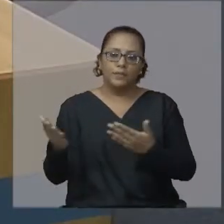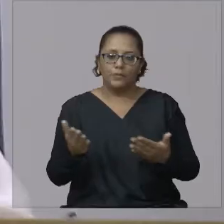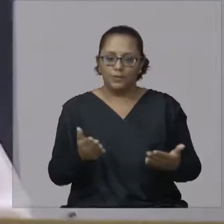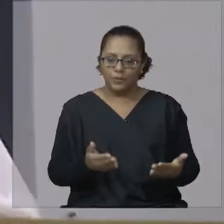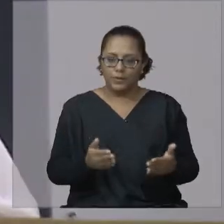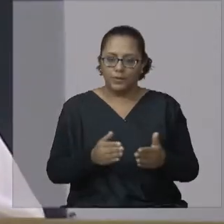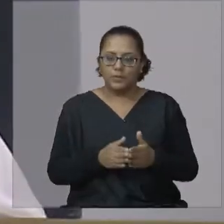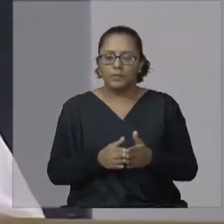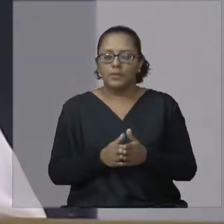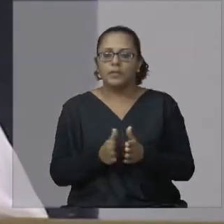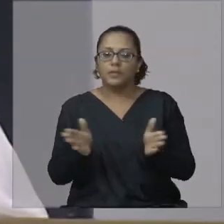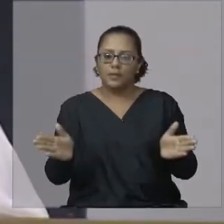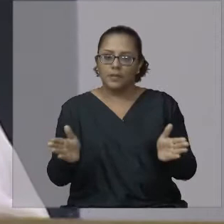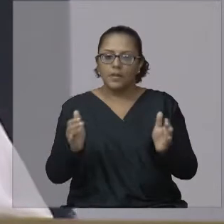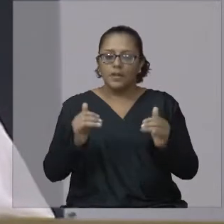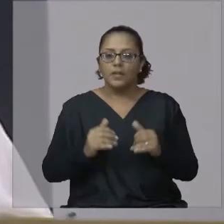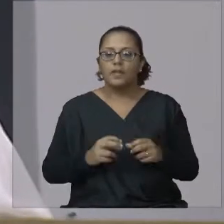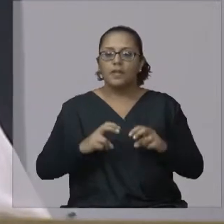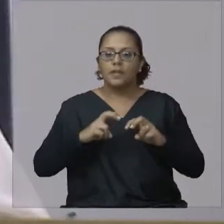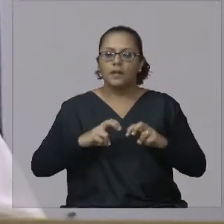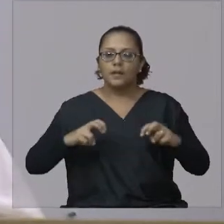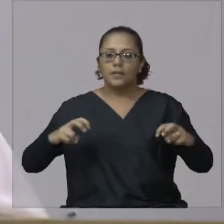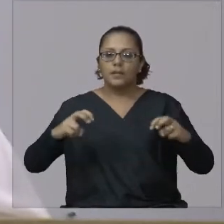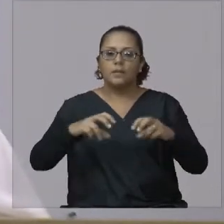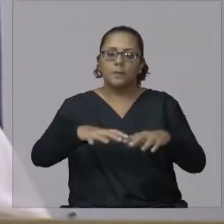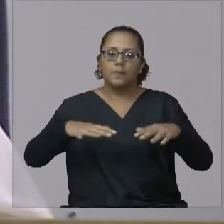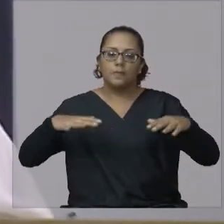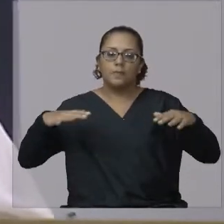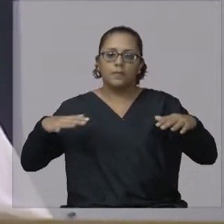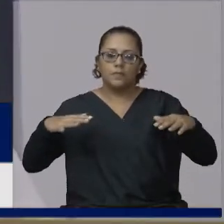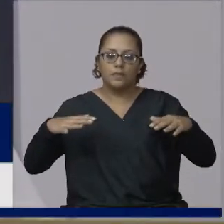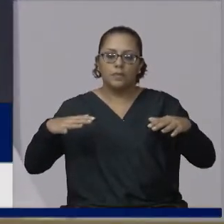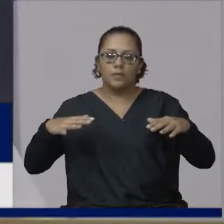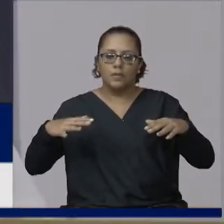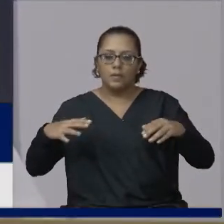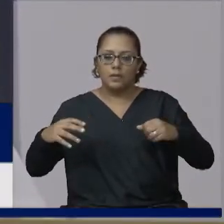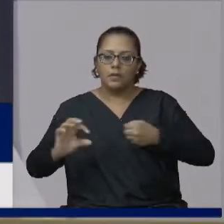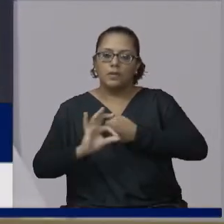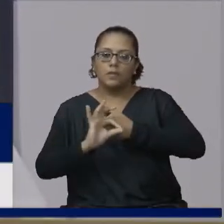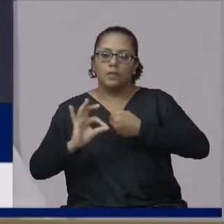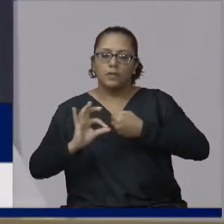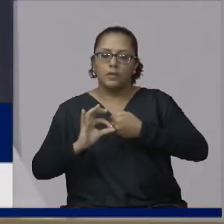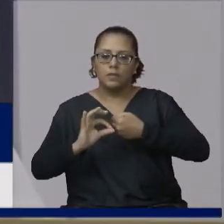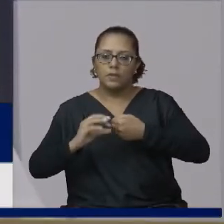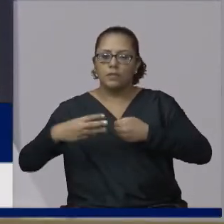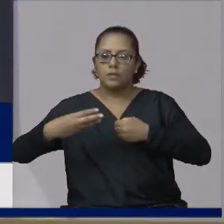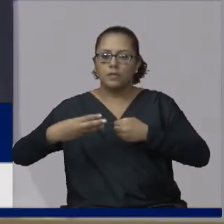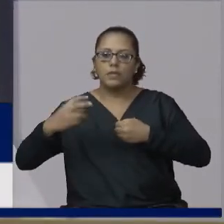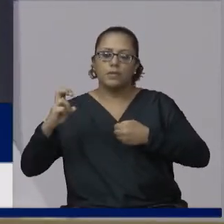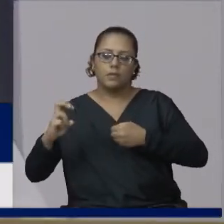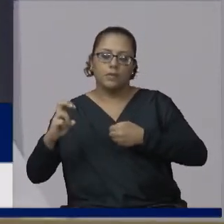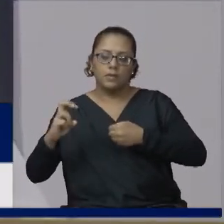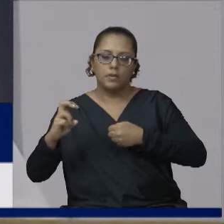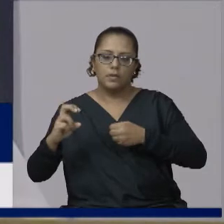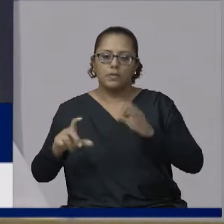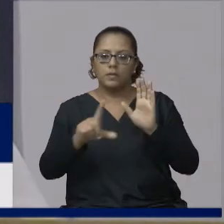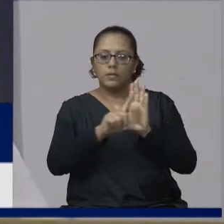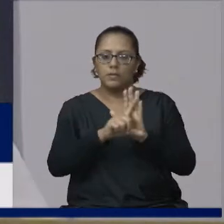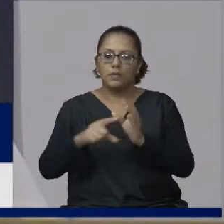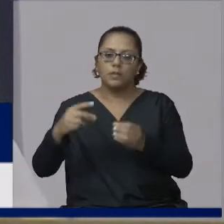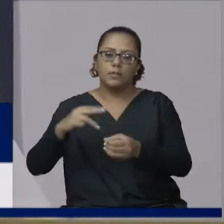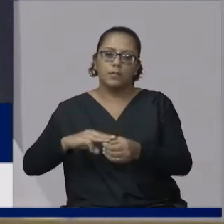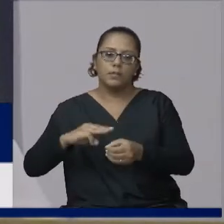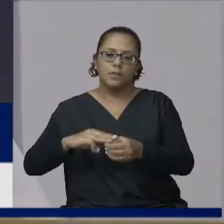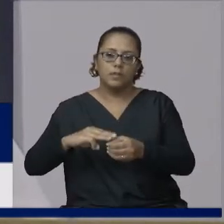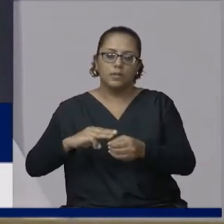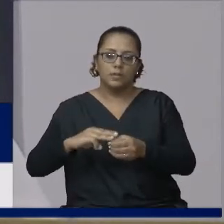Reaberta a presente sessão. Nos termos do artigo 45 da Lei Orgânica Municipal, realizaremos agora a eleição